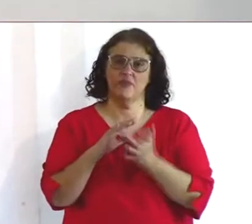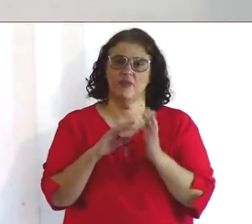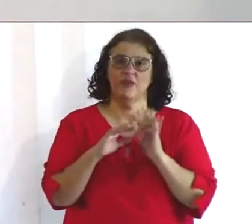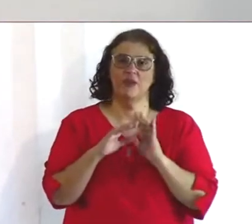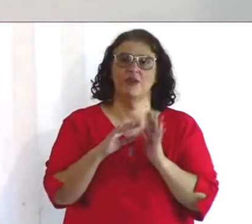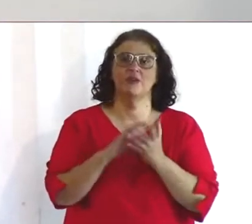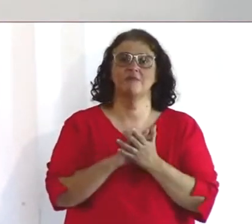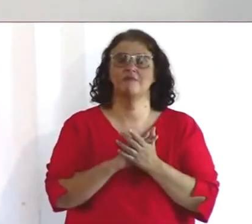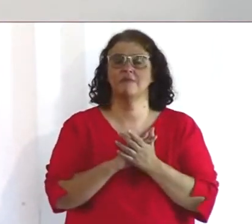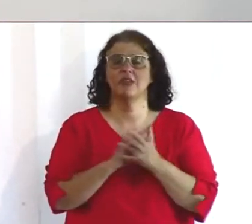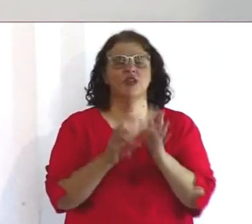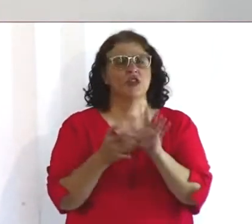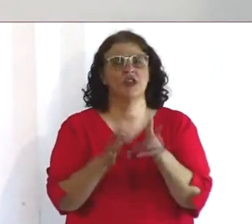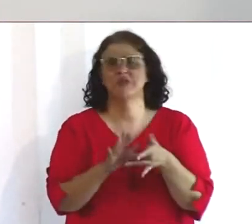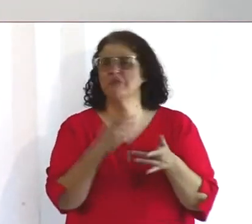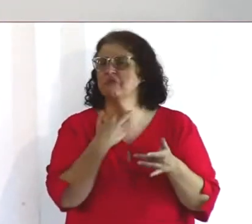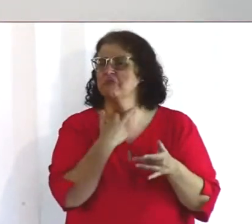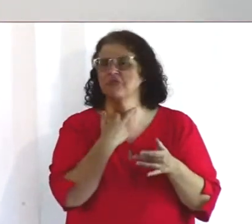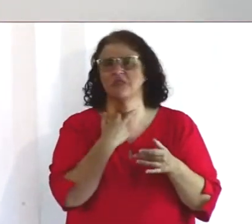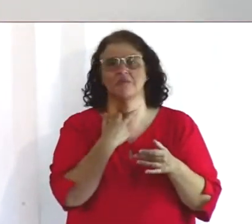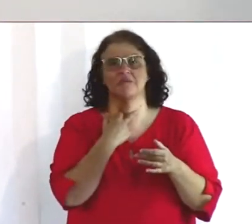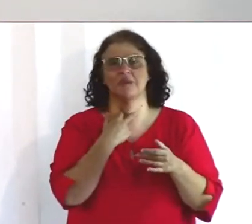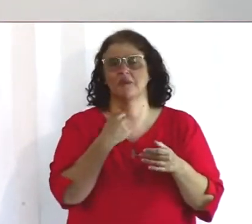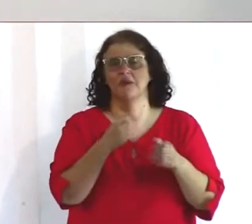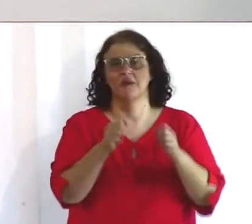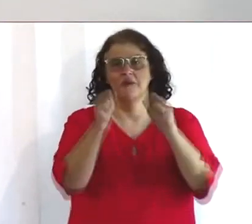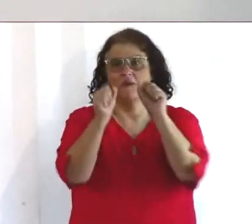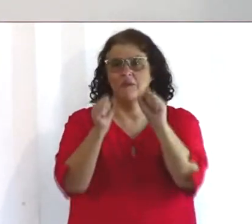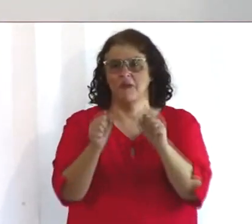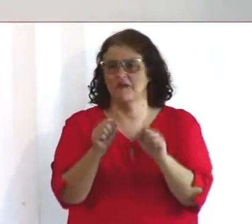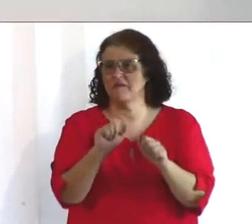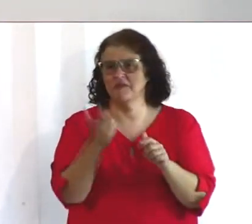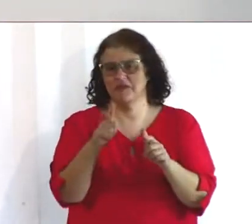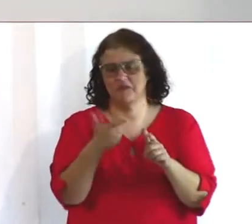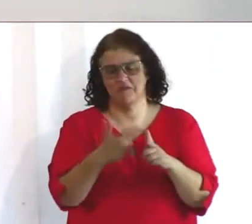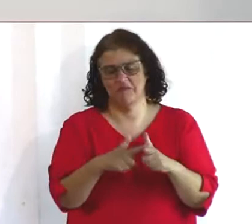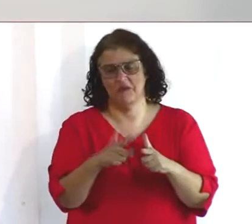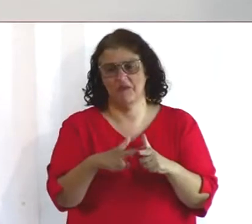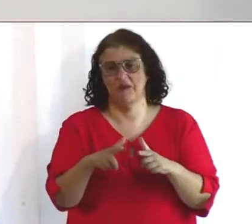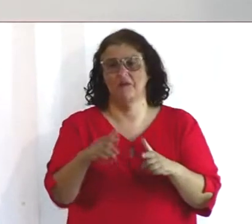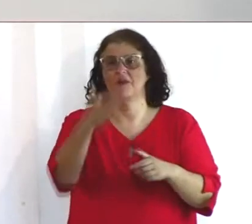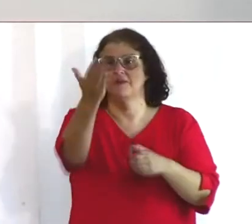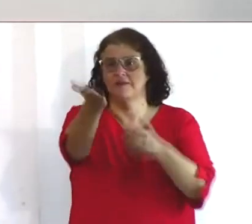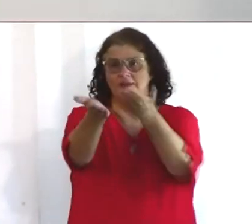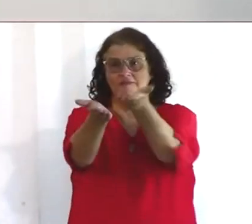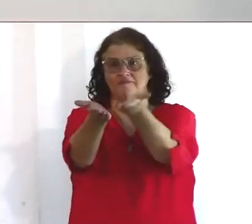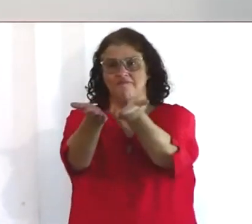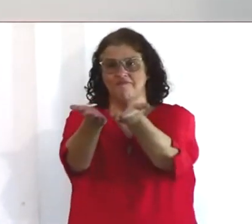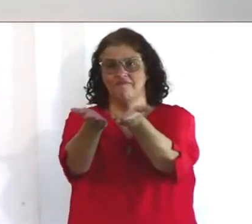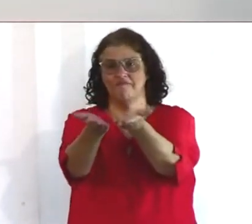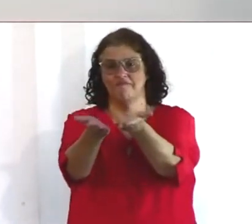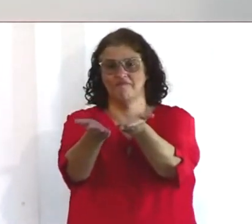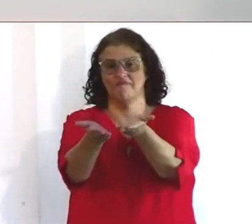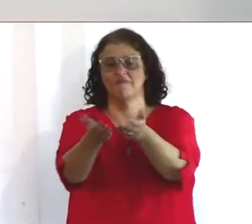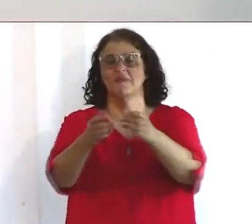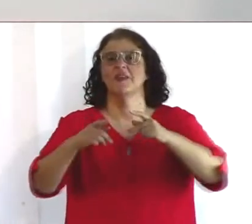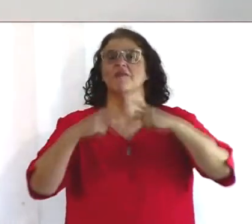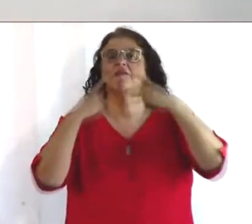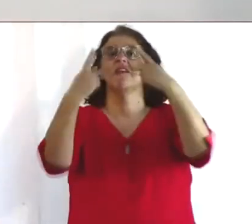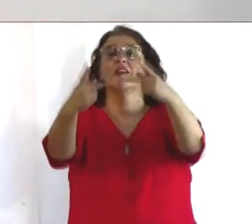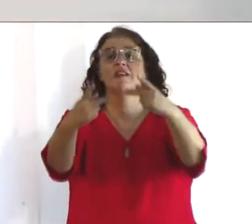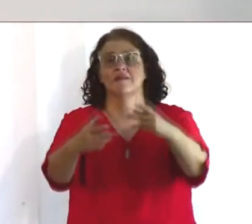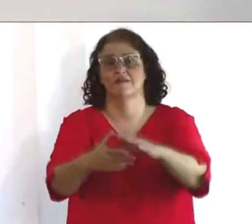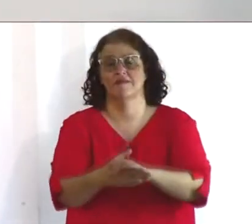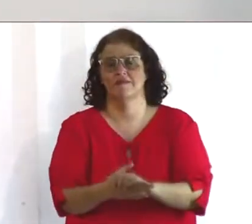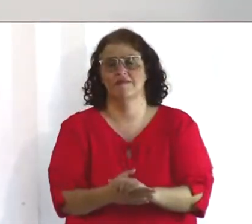as suas mãos. Jesus sempre esteve de mãos estendidas. A pregação de Jesus não era uma